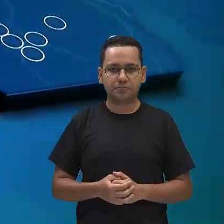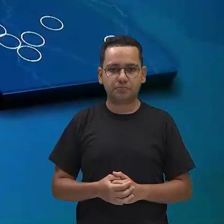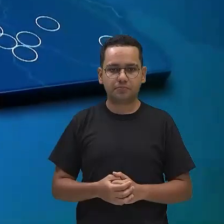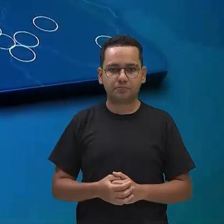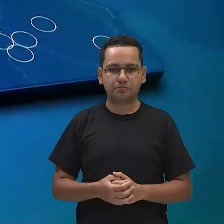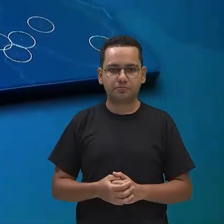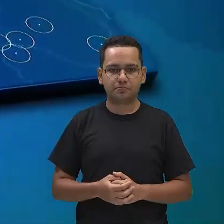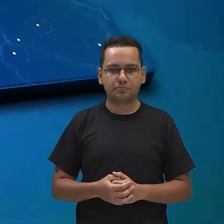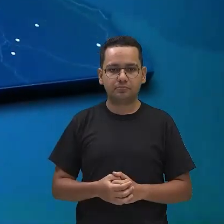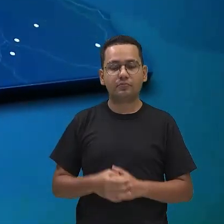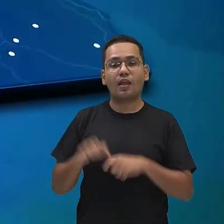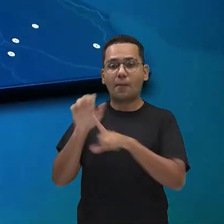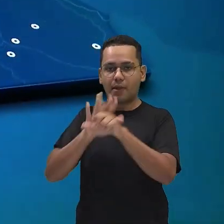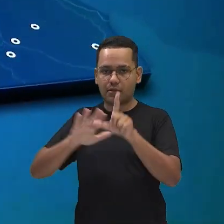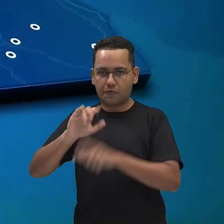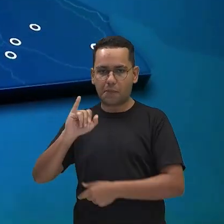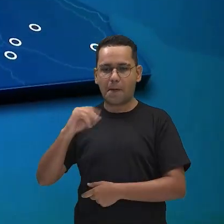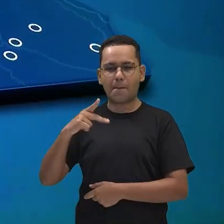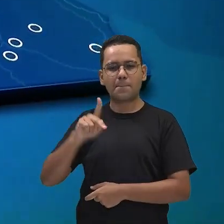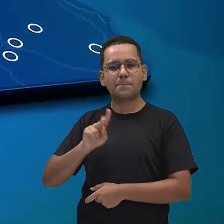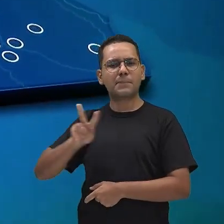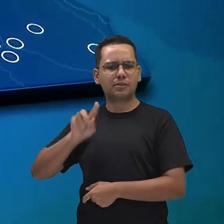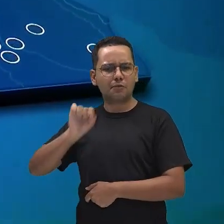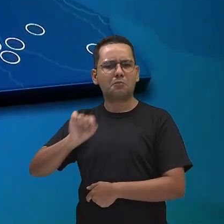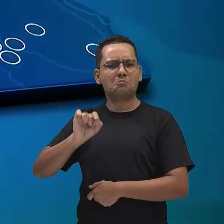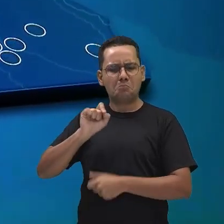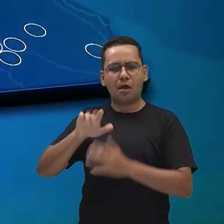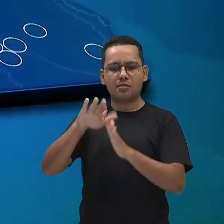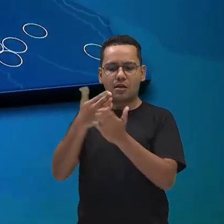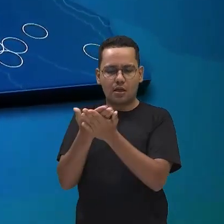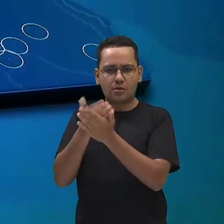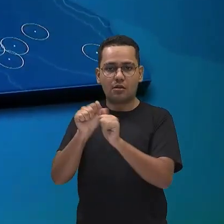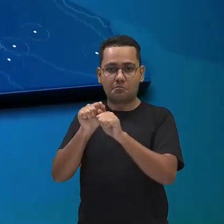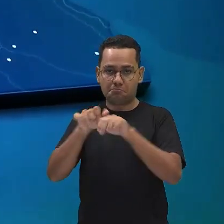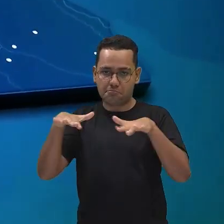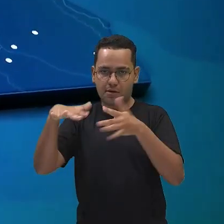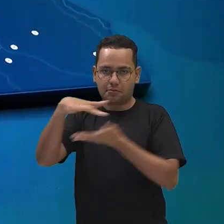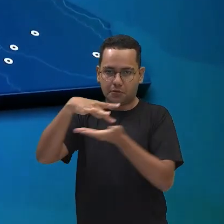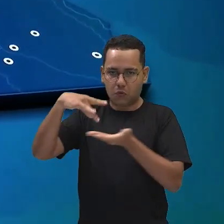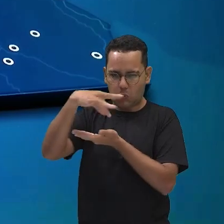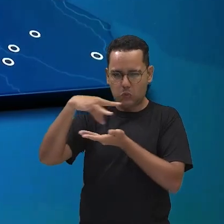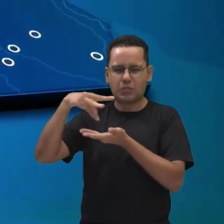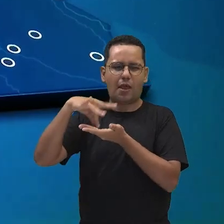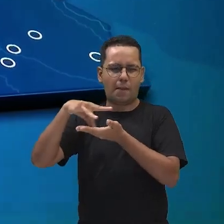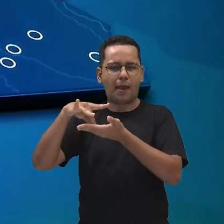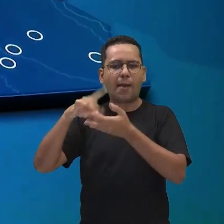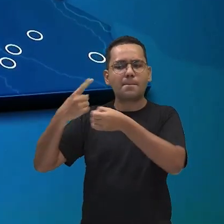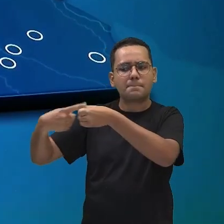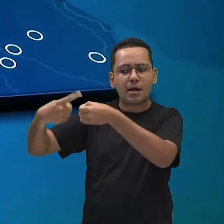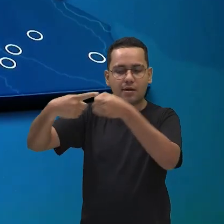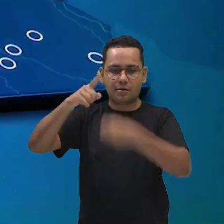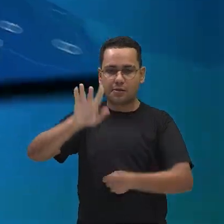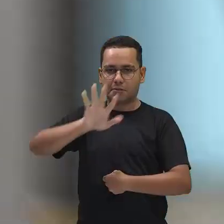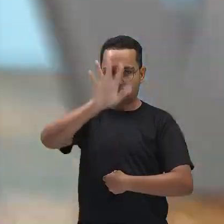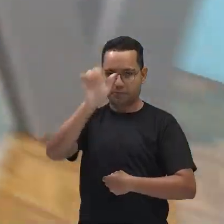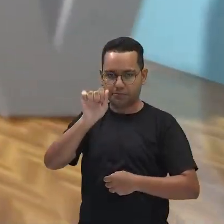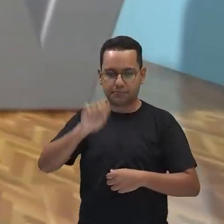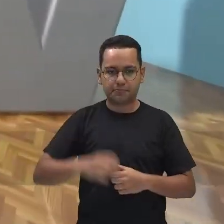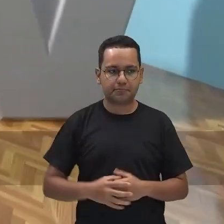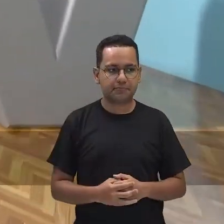A plataforma IPTV possibilita a transmissão de aulas do CMEAN via satélite para as comunidades rurais do